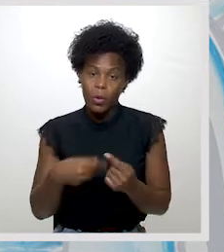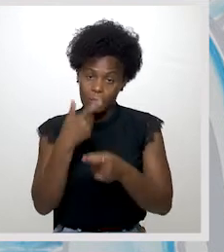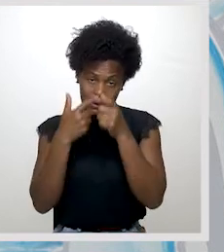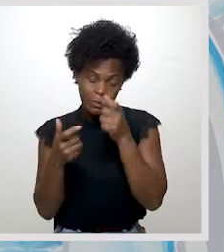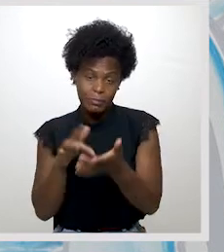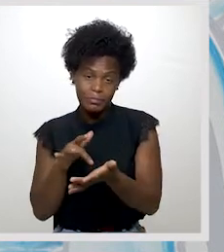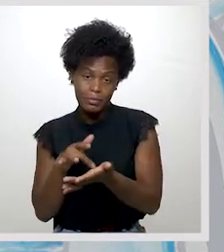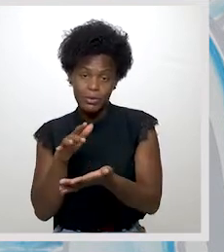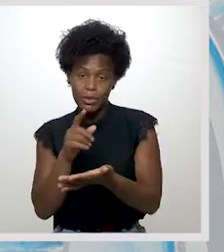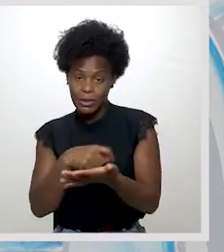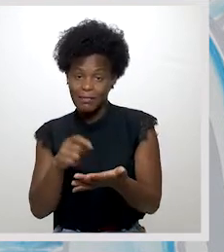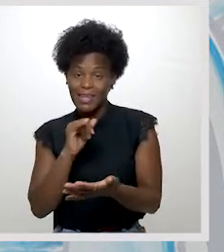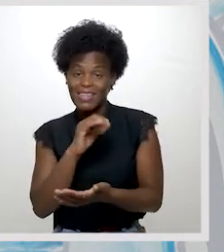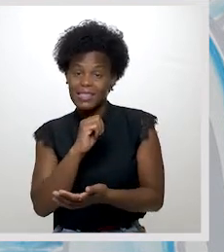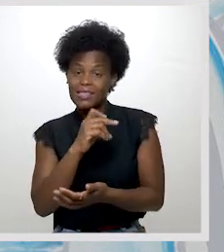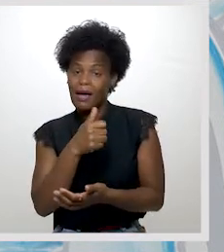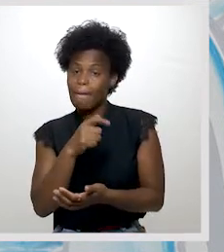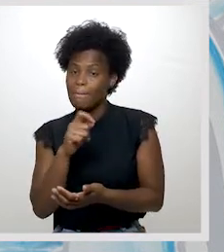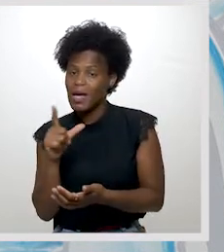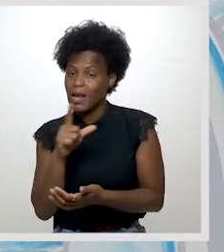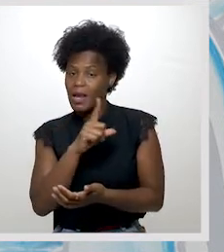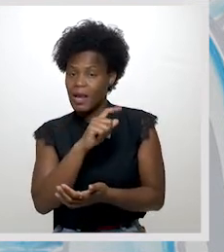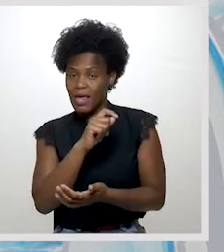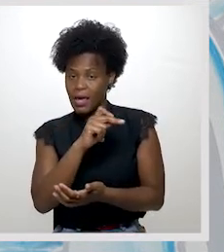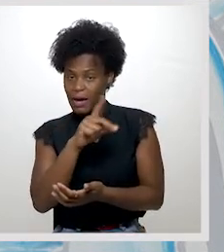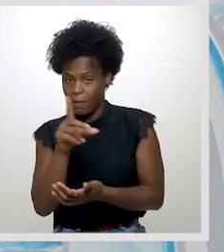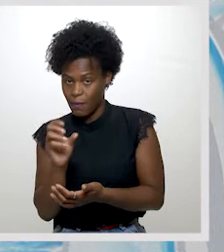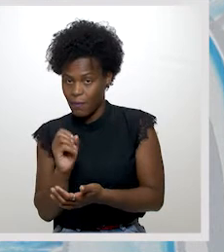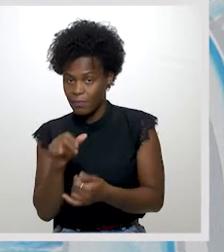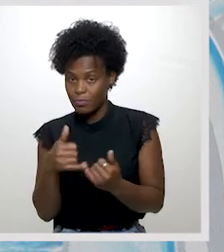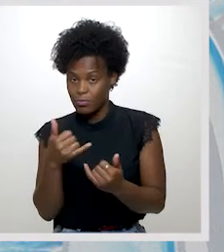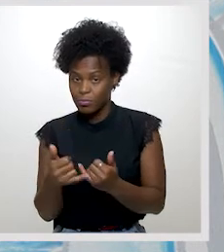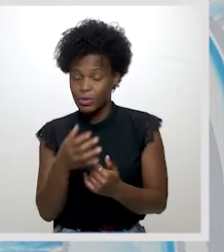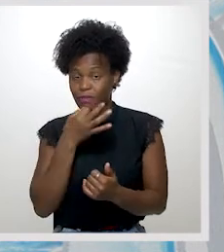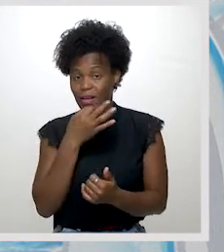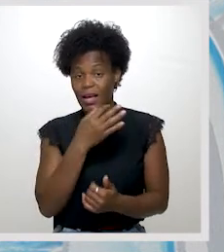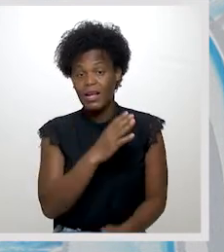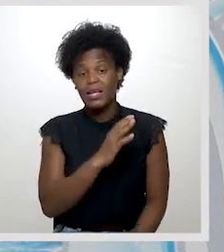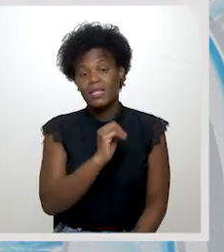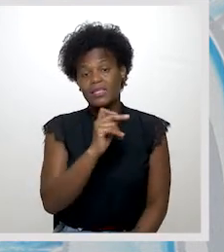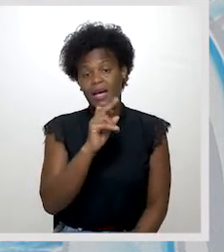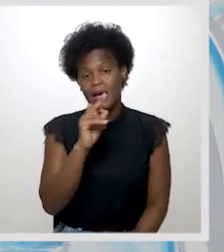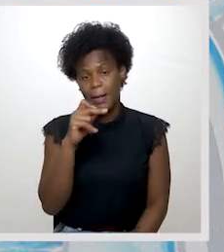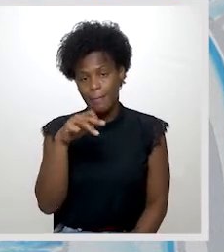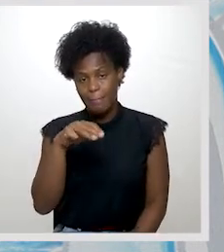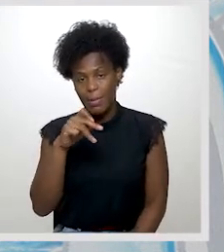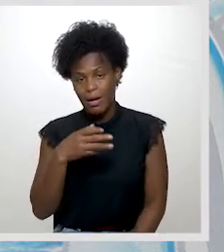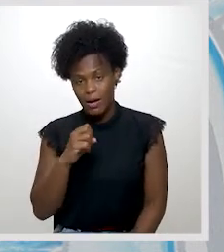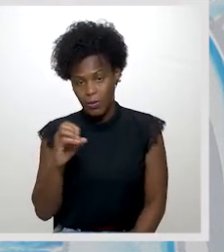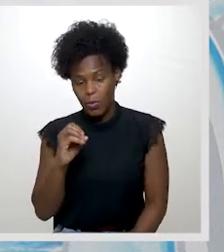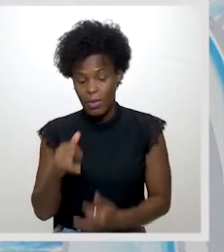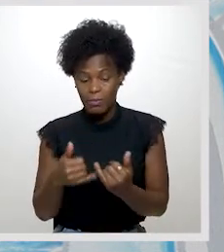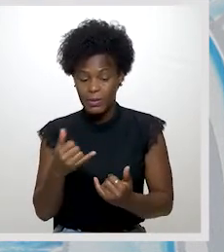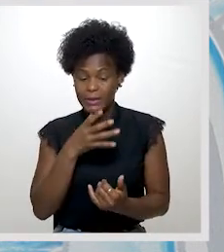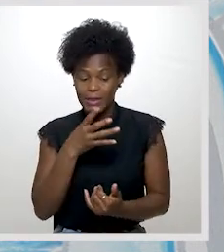autor, neste caso de Isabel Leão. Posto isto, depois de falarmos de Saramago, quem foi Saramago, e também de